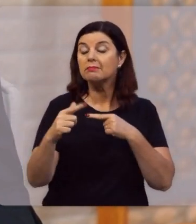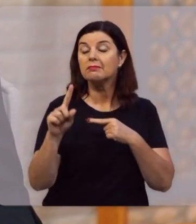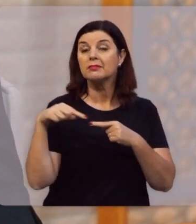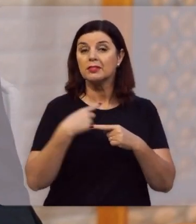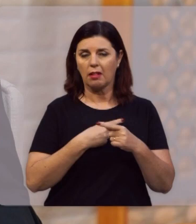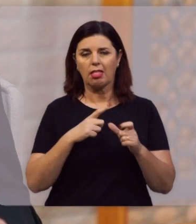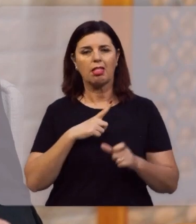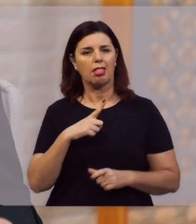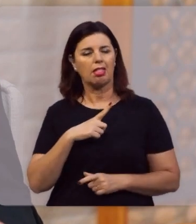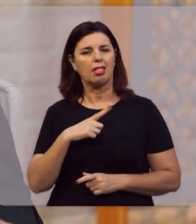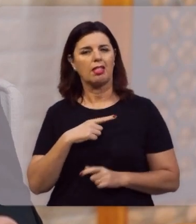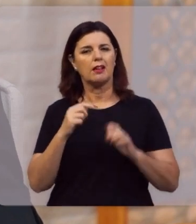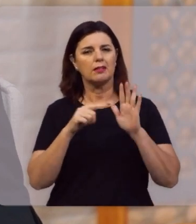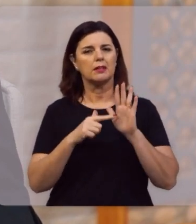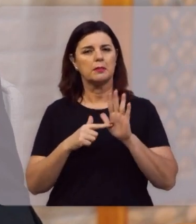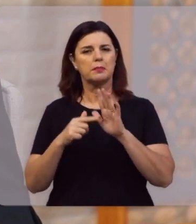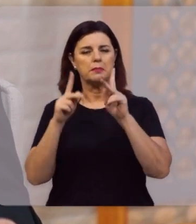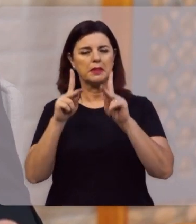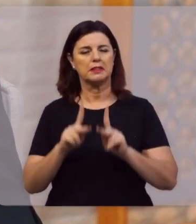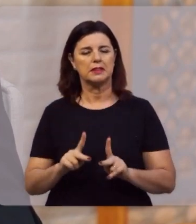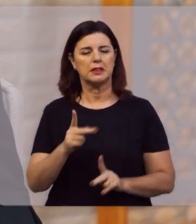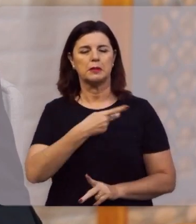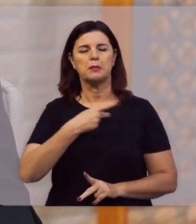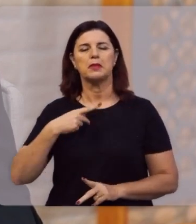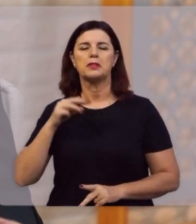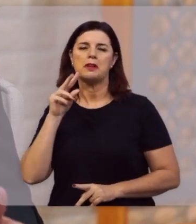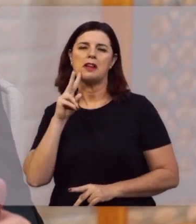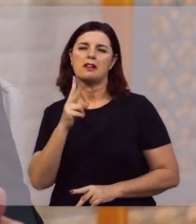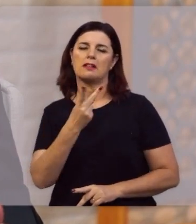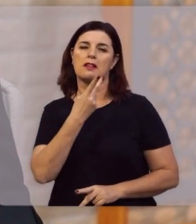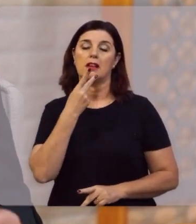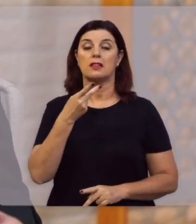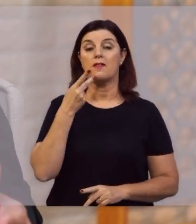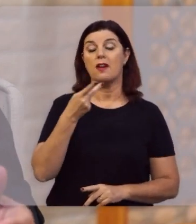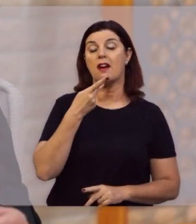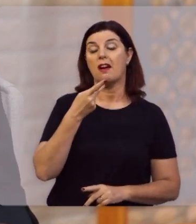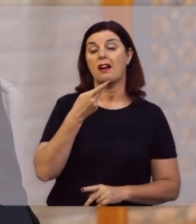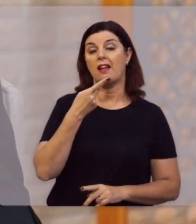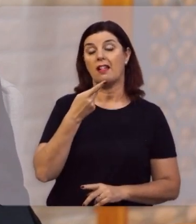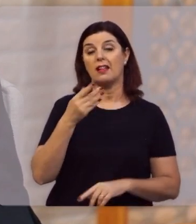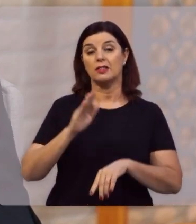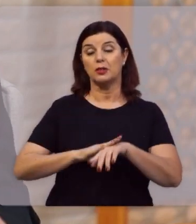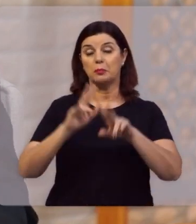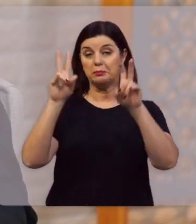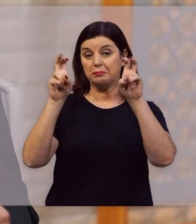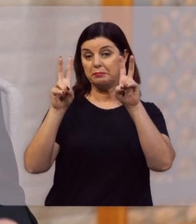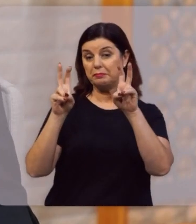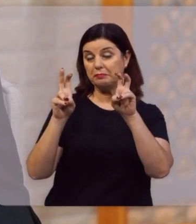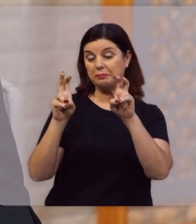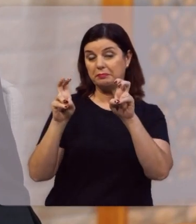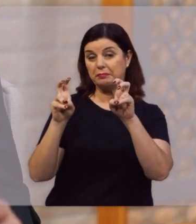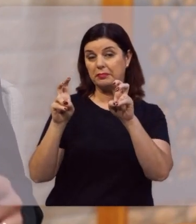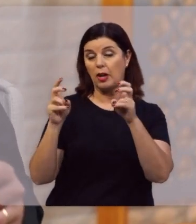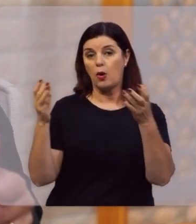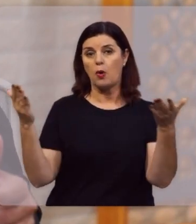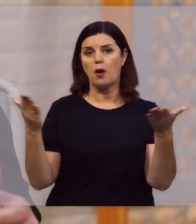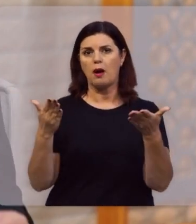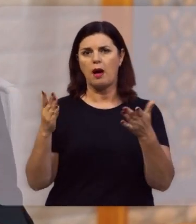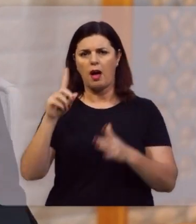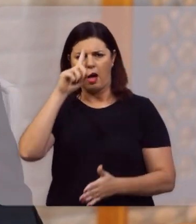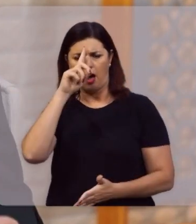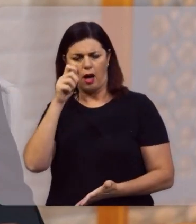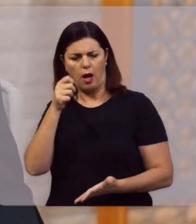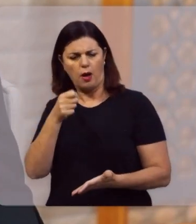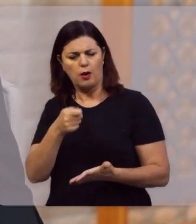nós teremos a presença do Reverendo Hernandes Dias Lopes trazendo a mensagem da parte de Deus a temática hoje as